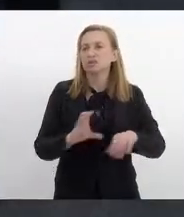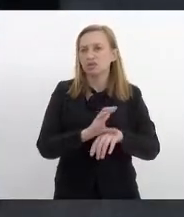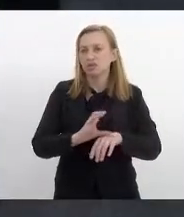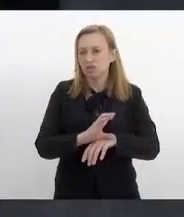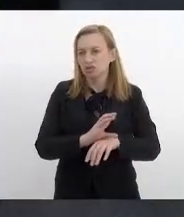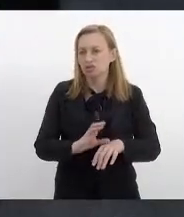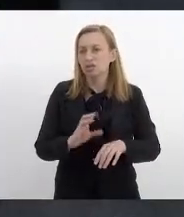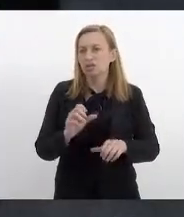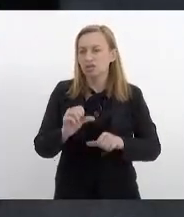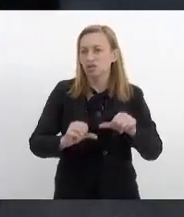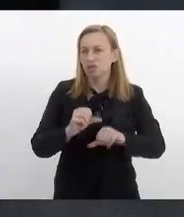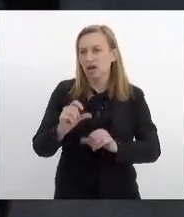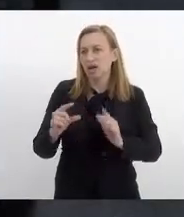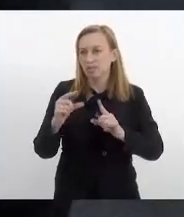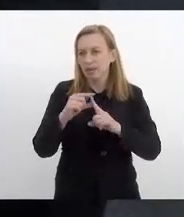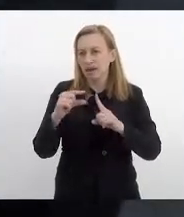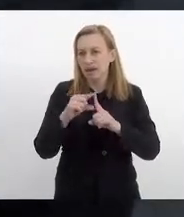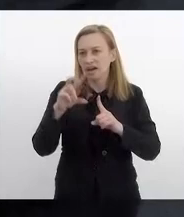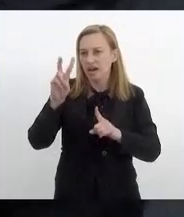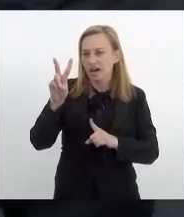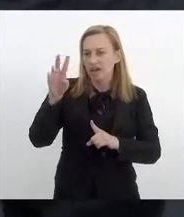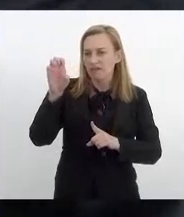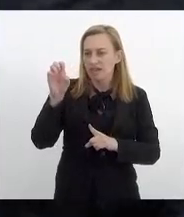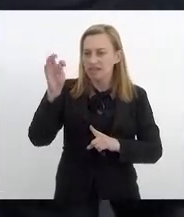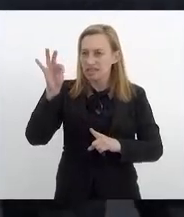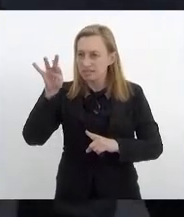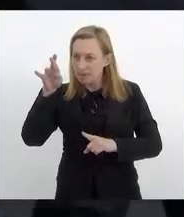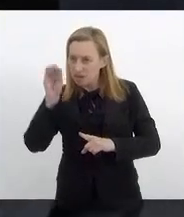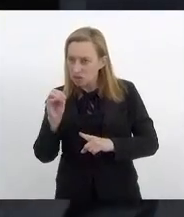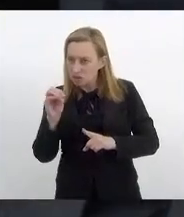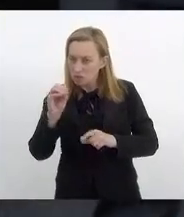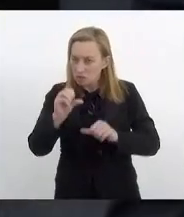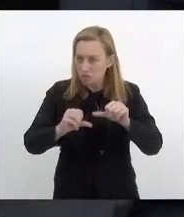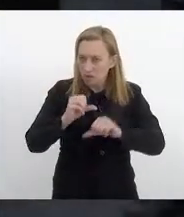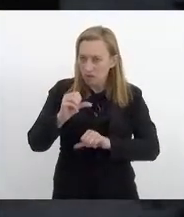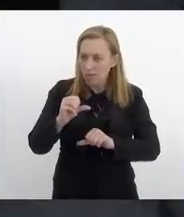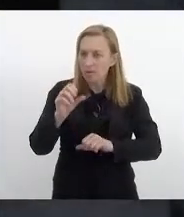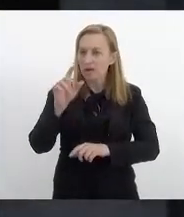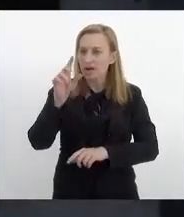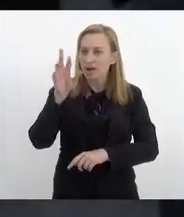Então, seria trocar a palavra vencimento por remuneração.